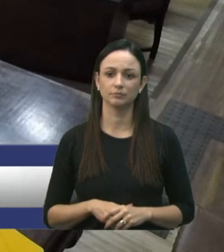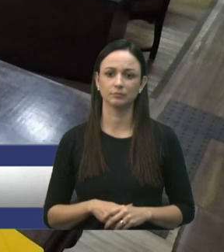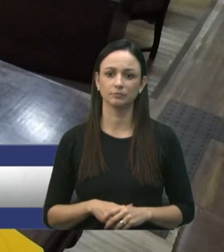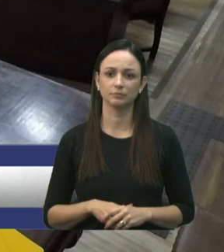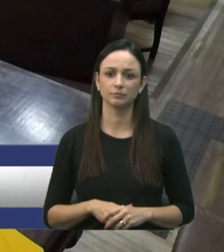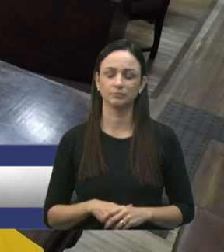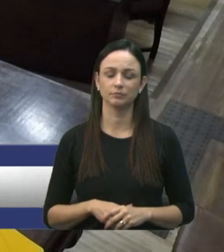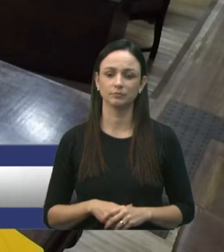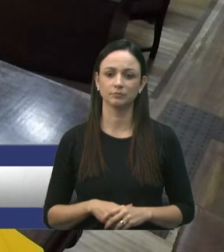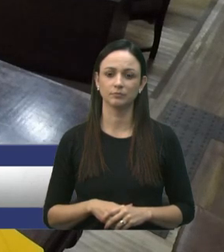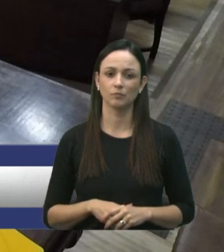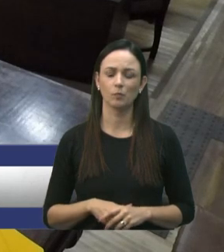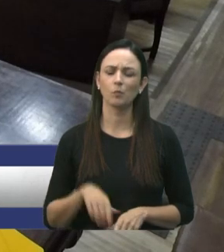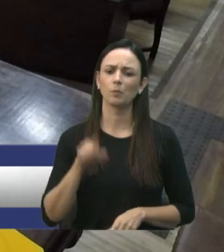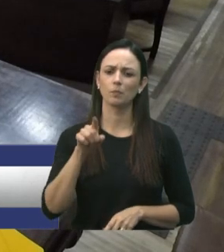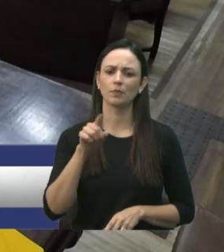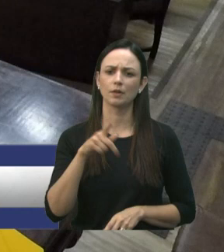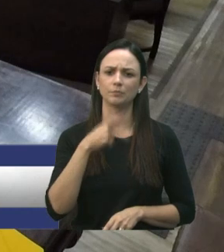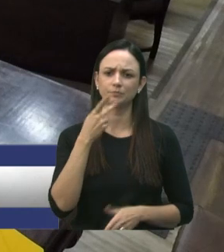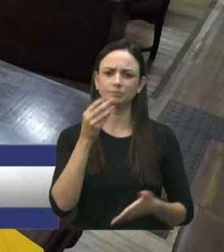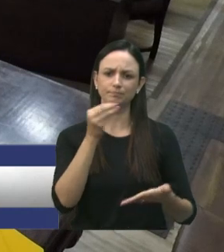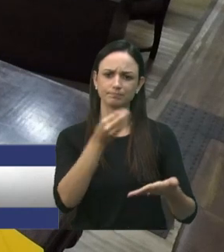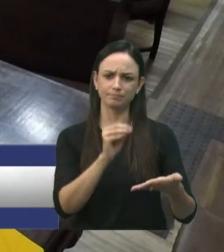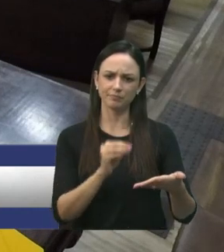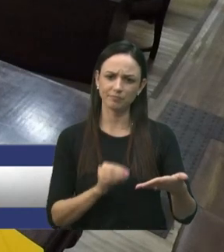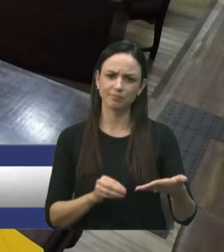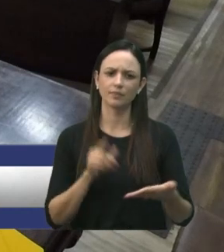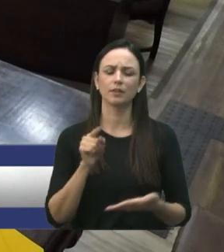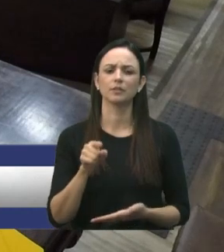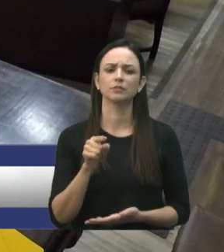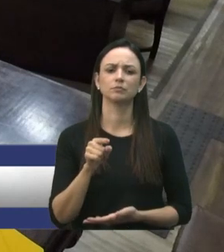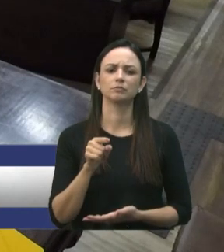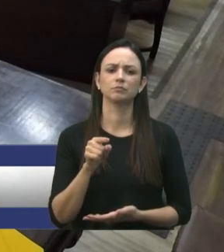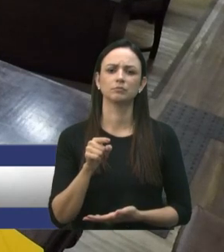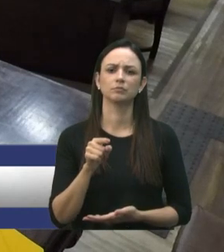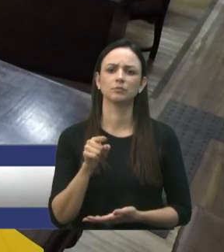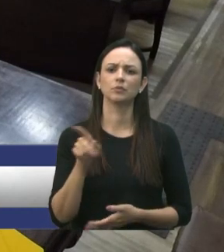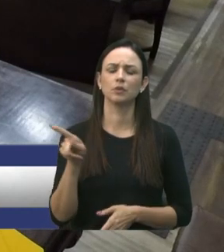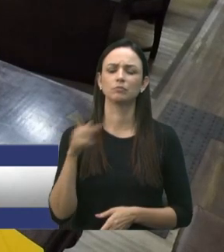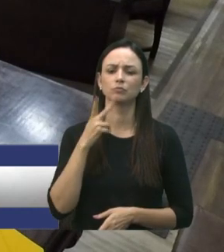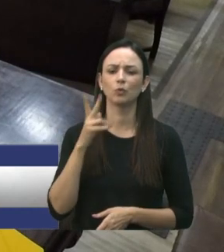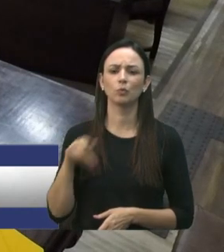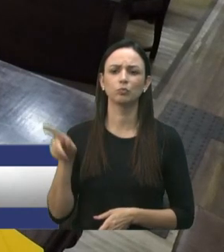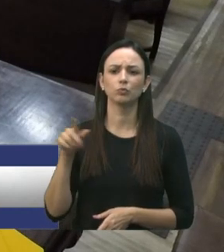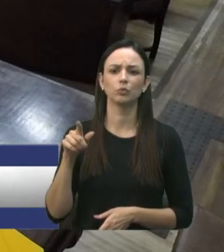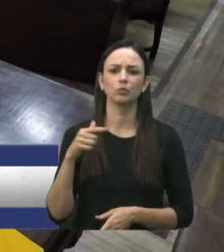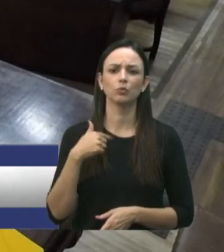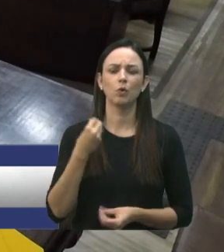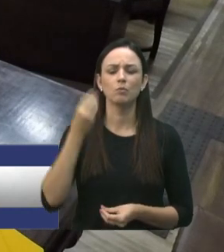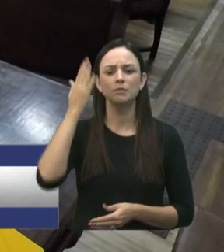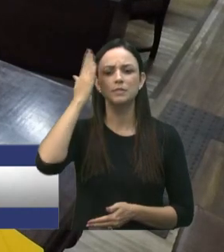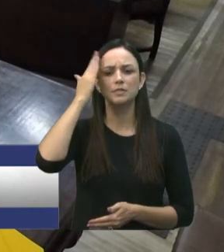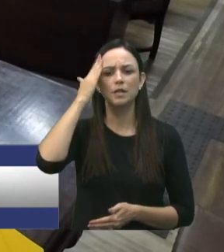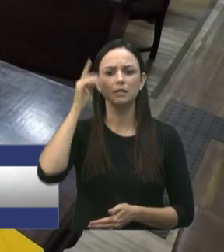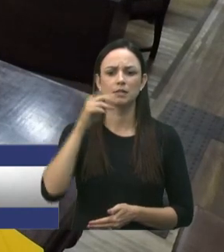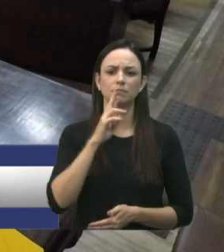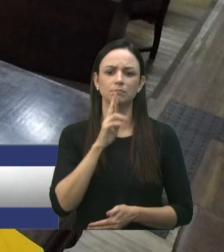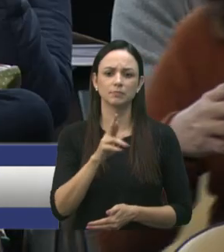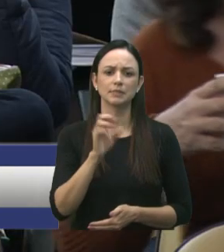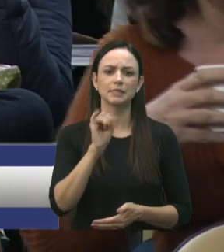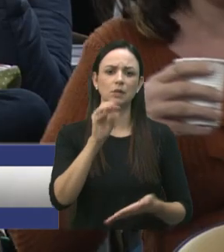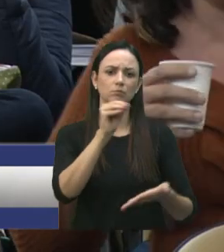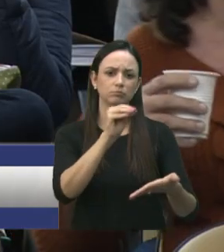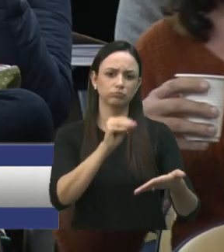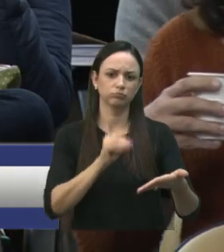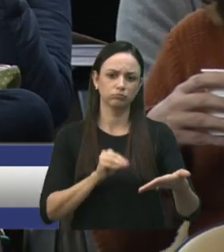anotado? Que nem o senhor falou que está anotado, que, né, essa questão que o irmão levantou aqui, e como que a gente fica sabendo dessa resposta, se foi colocado?